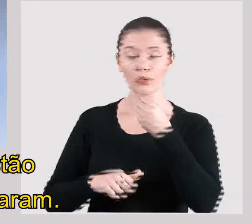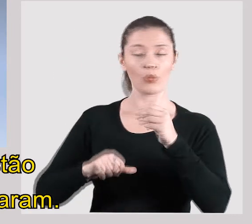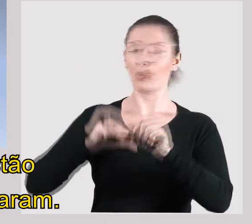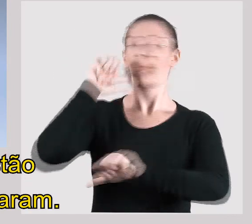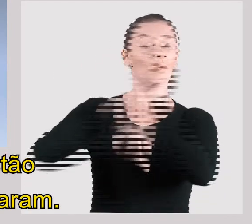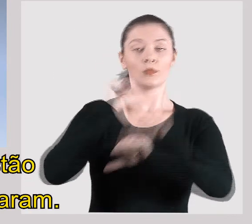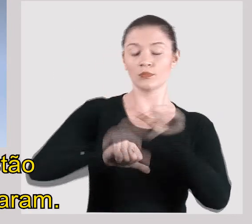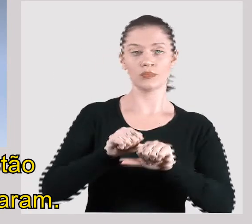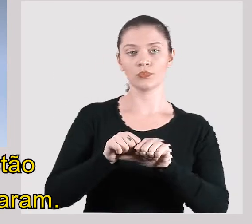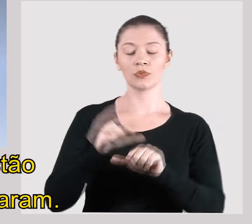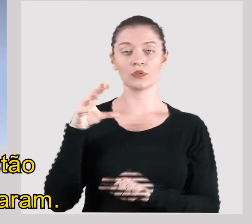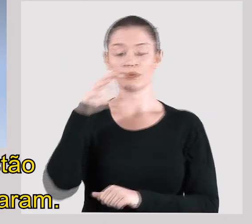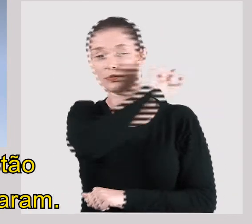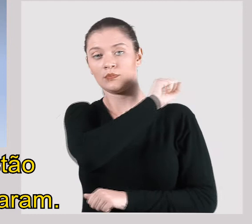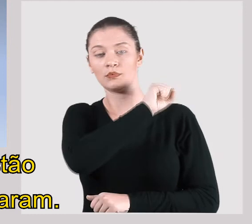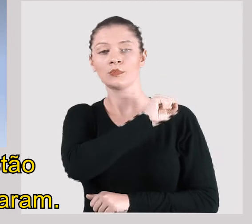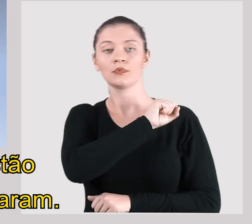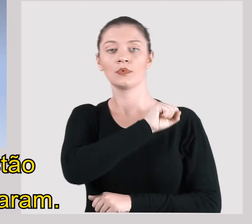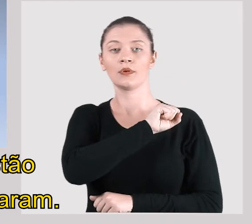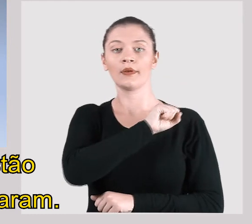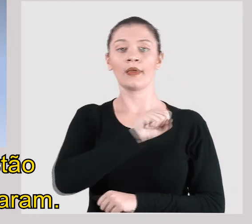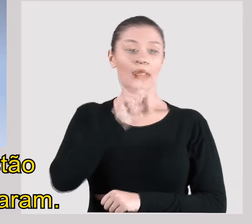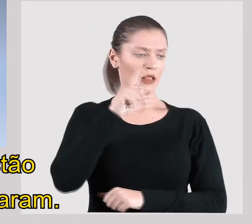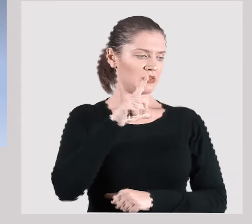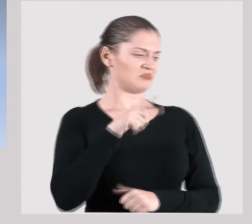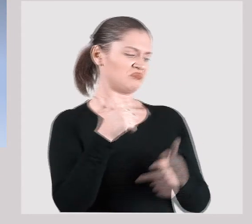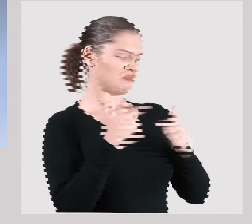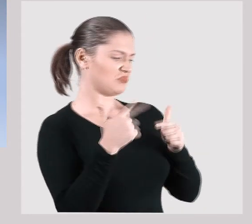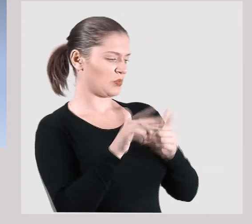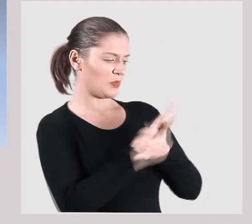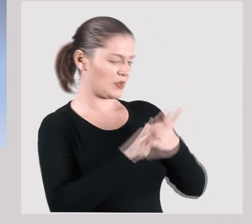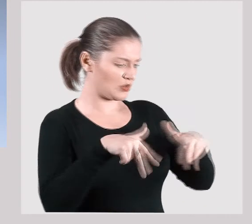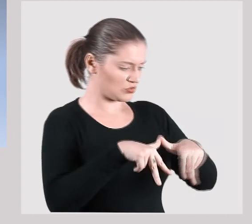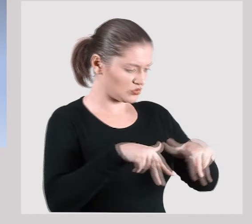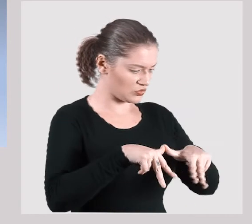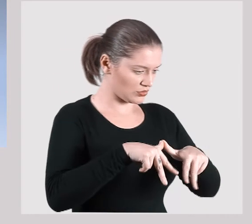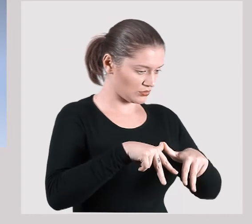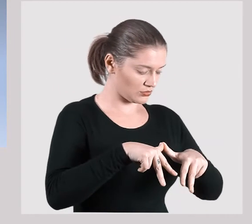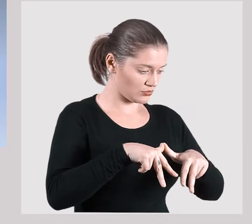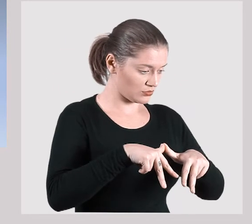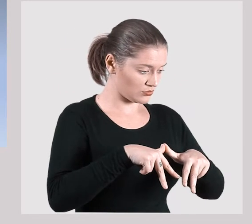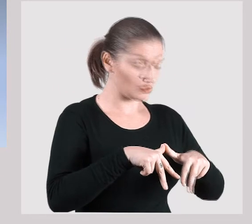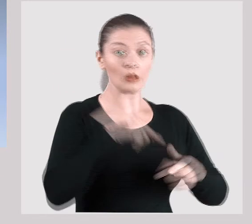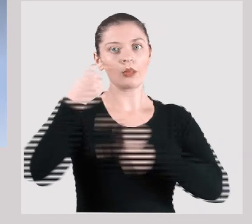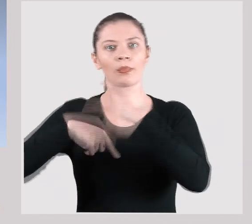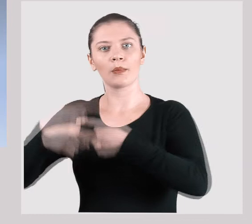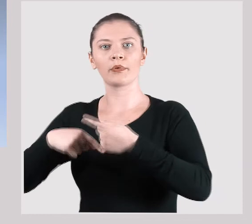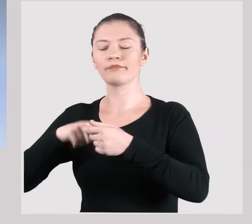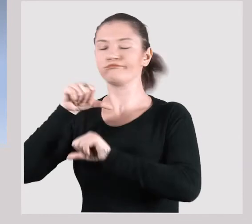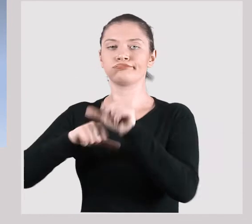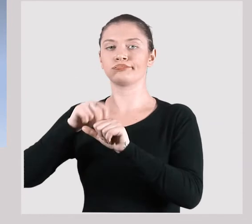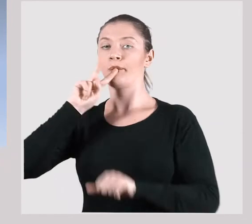tinham problemas da questão de gênero e da noite para o dia viraram. E esses fenômenos da internet influenciam sim muito